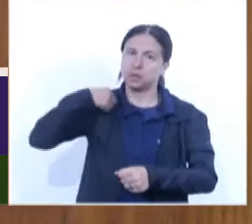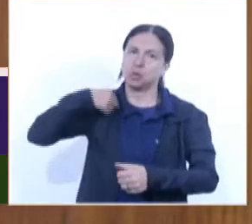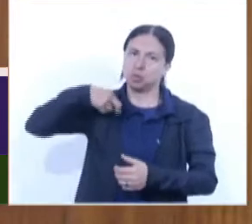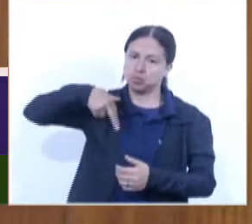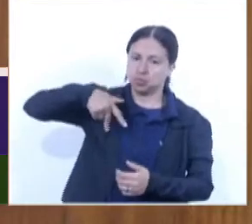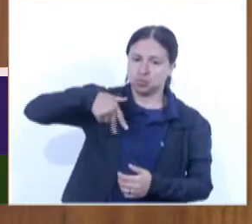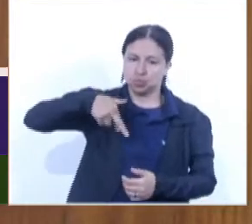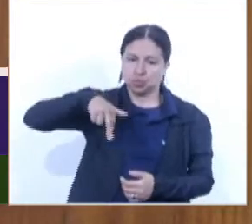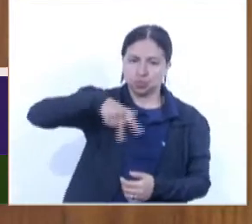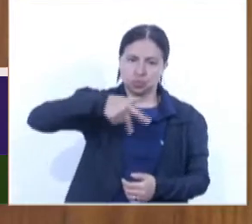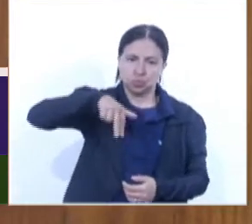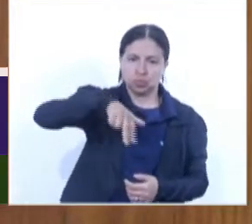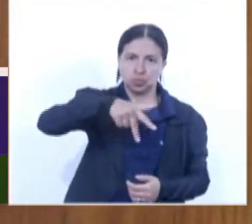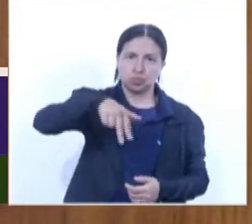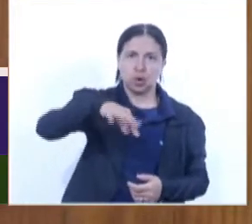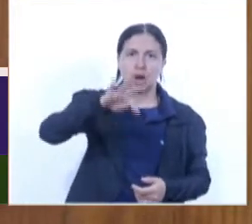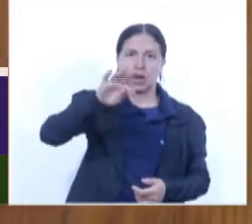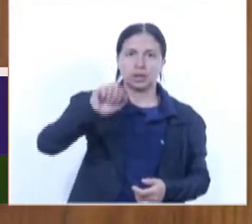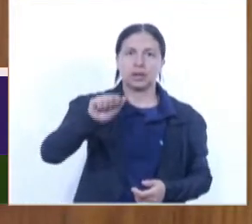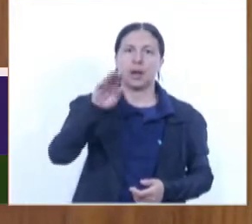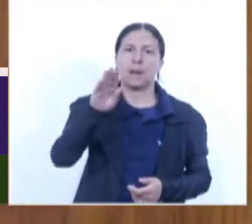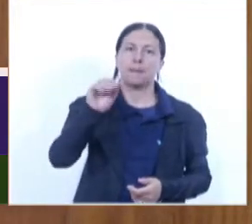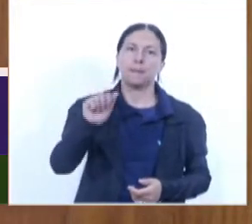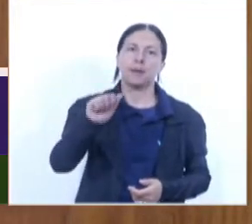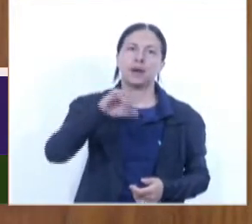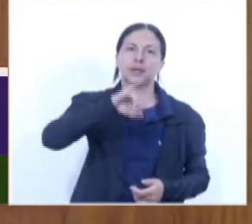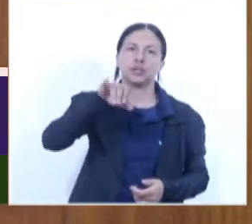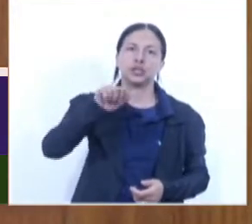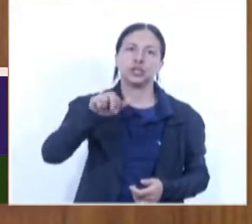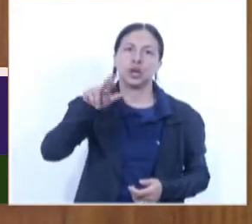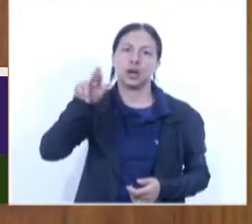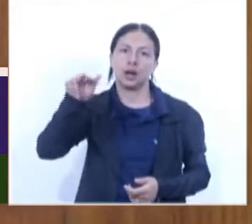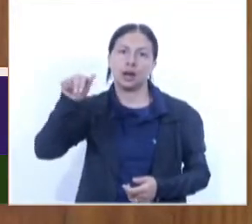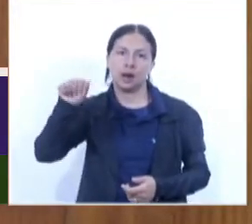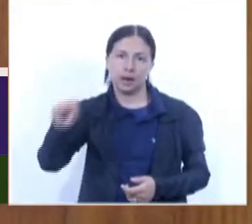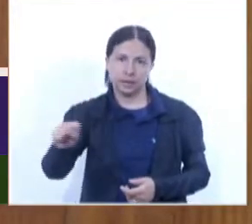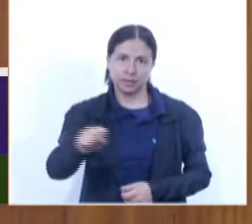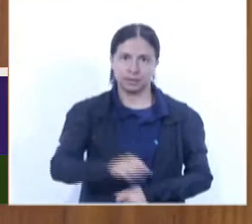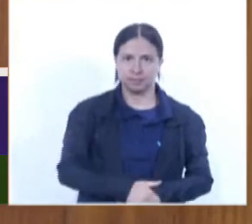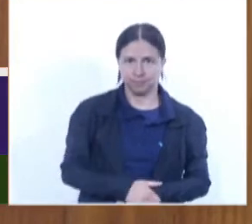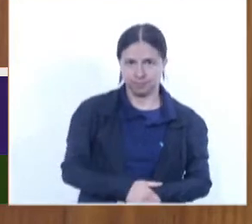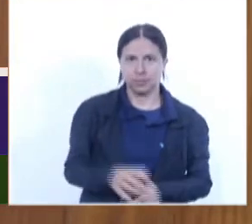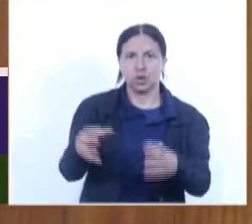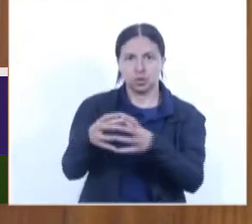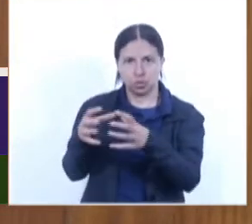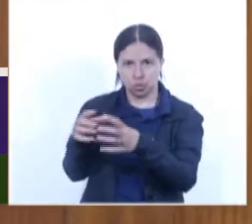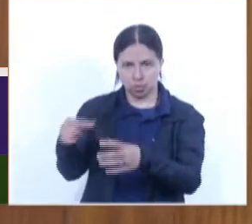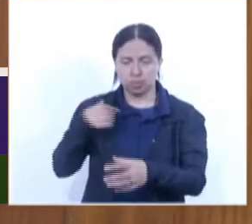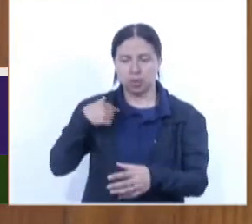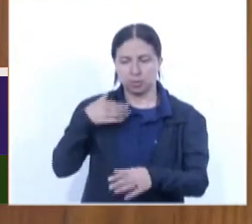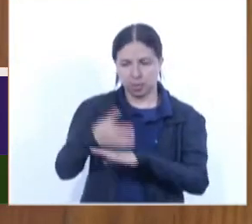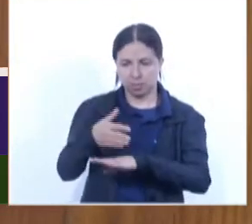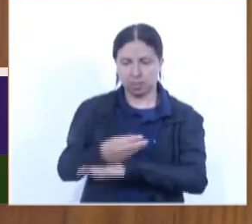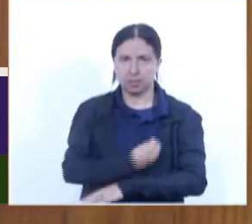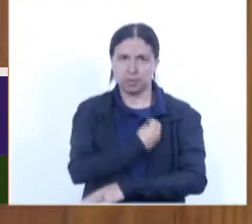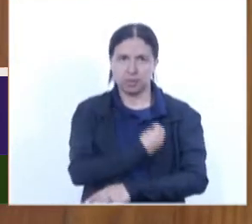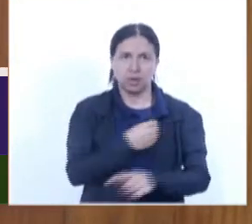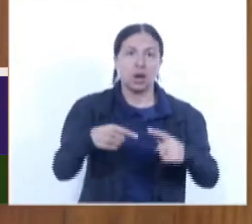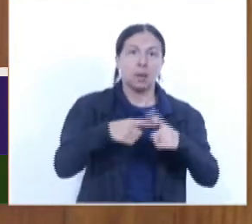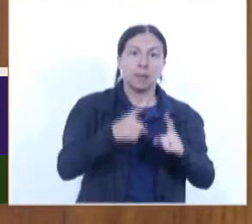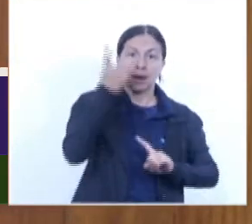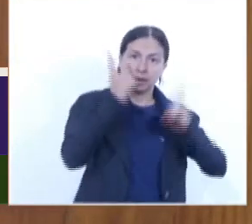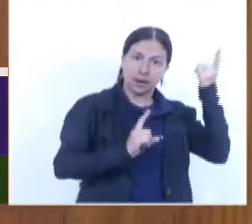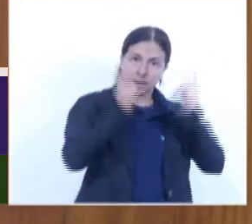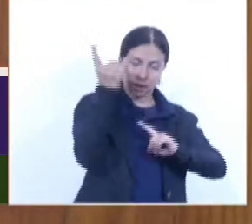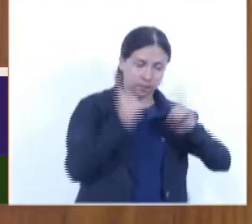samba na Tabajara Só que tem uma questão que a comunidade do carnaval a festa que já é uma tradição